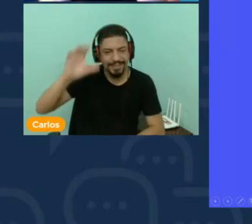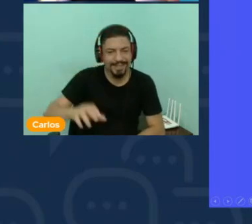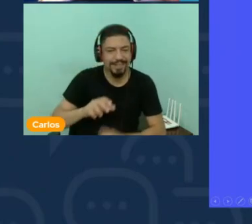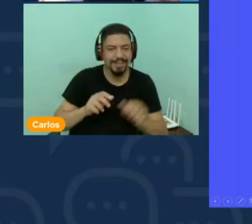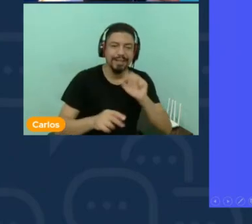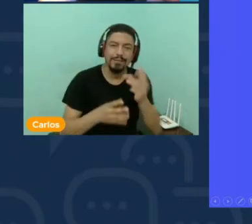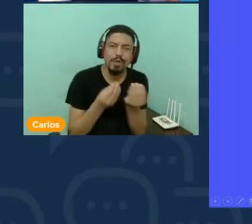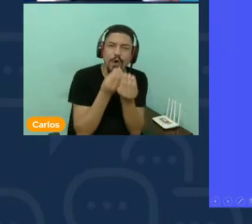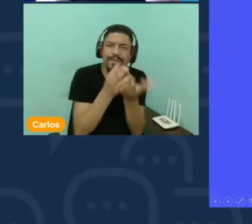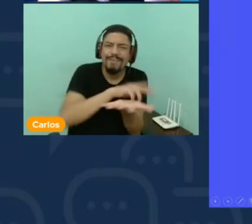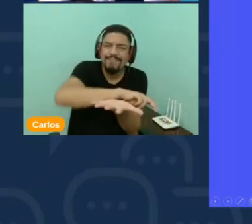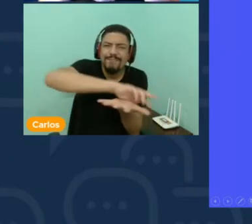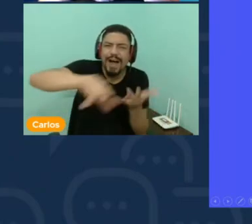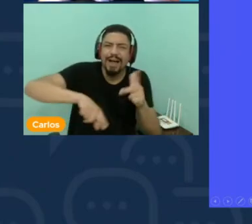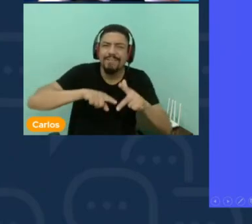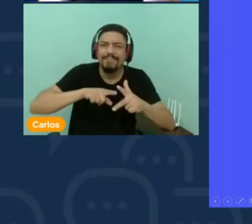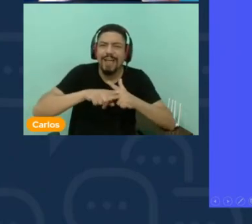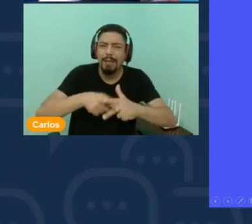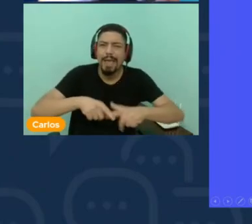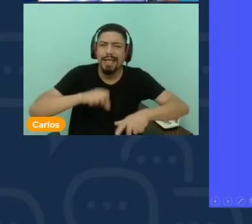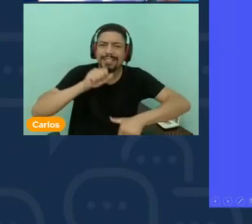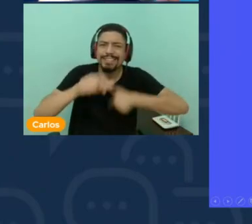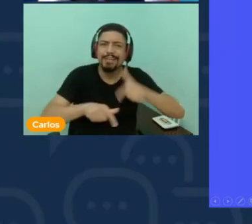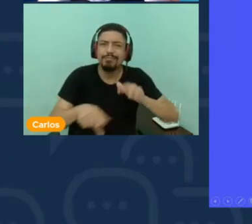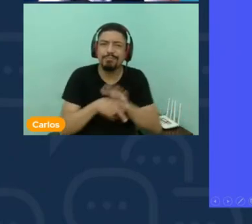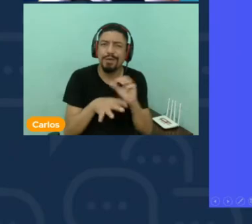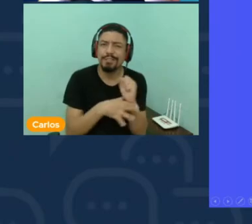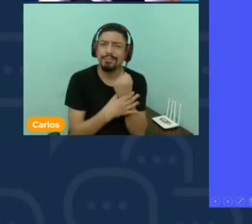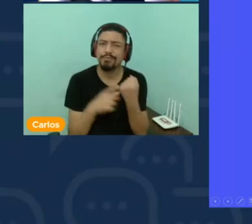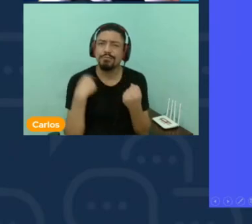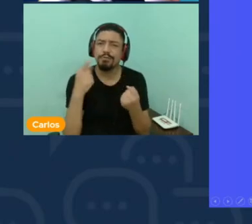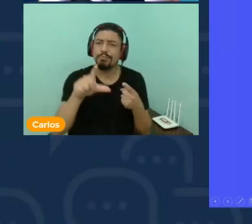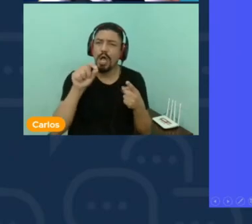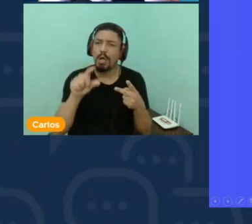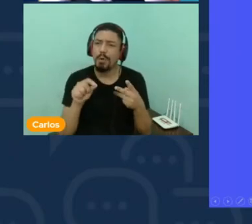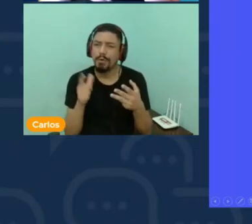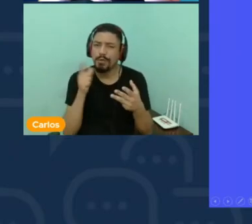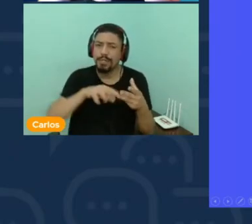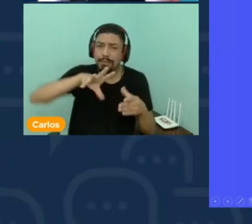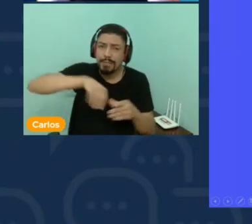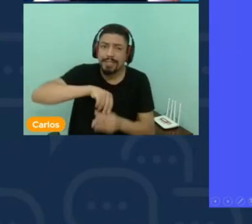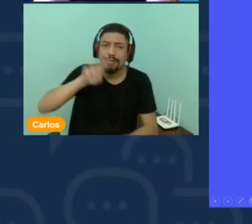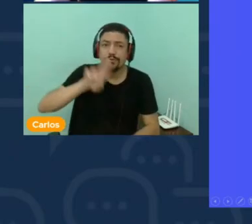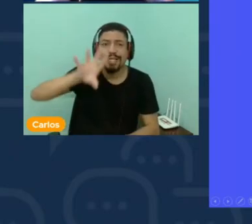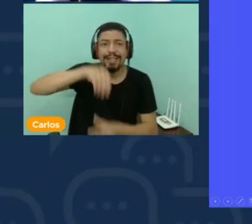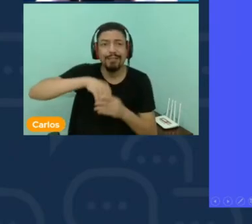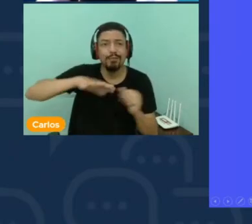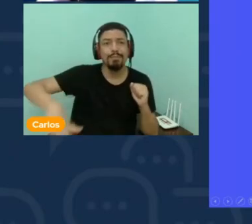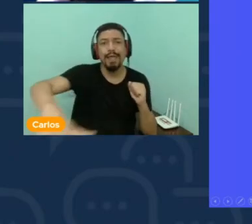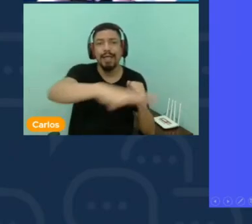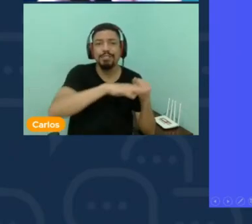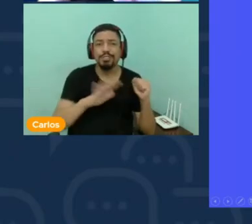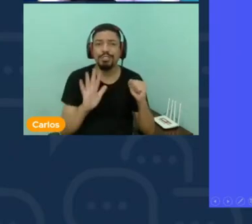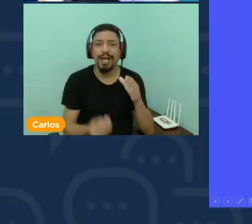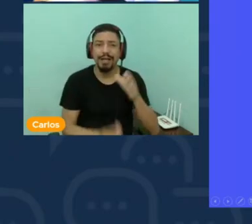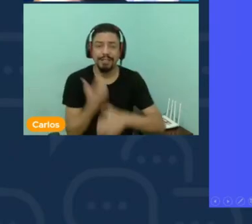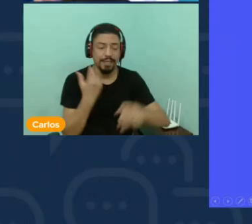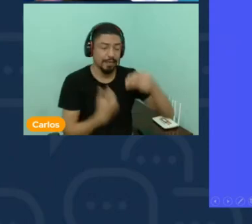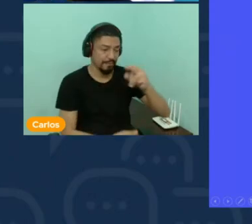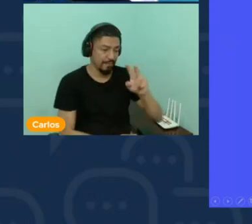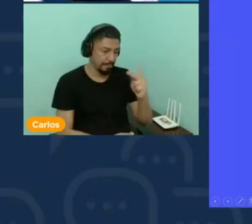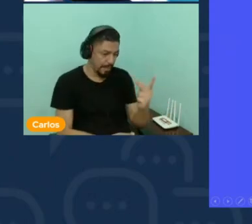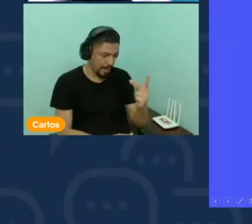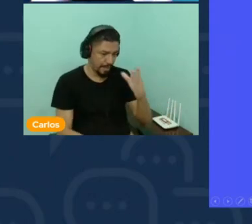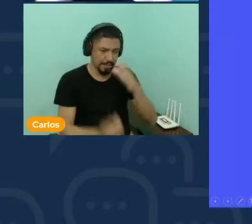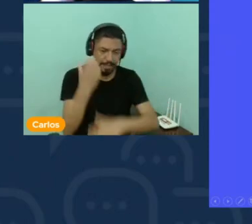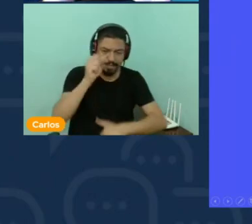fornece um monte ali de serviços que a gente possa utilizar no nosso ambiente. Então, criei o meu MVP, criei